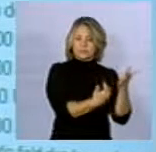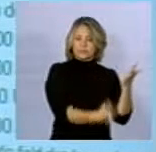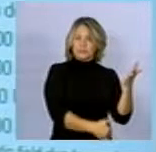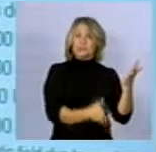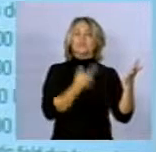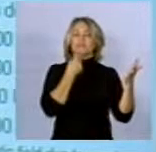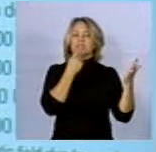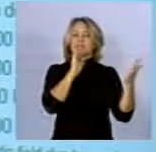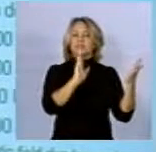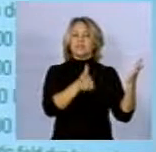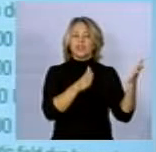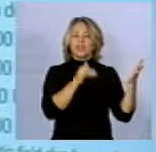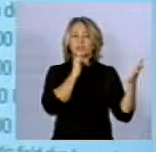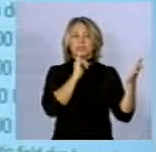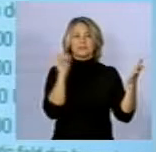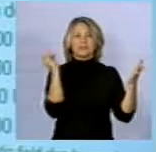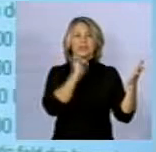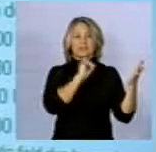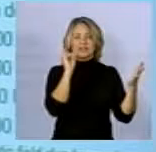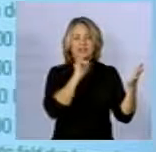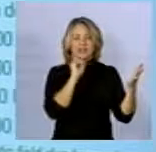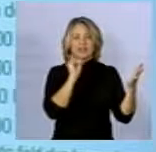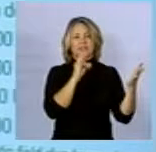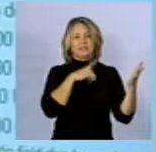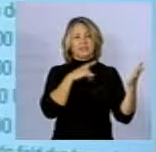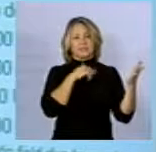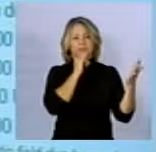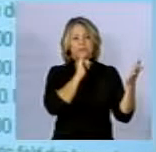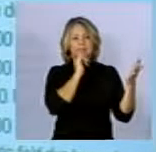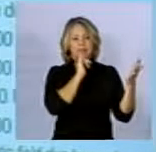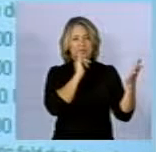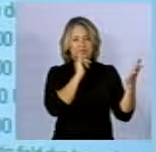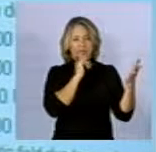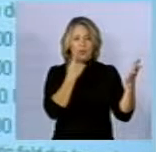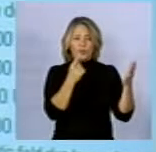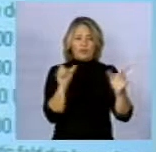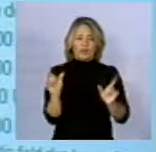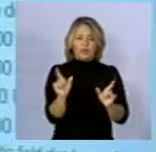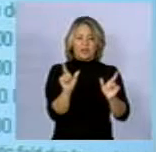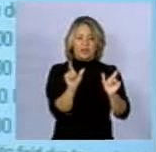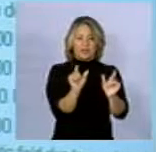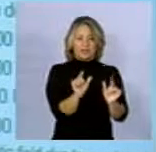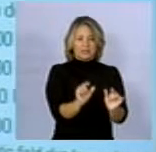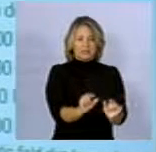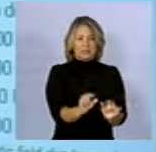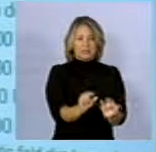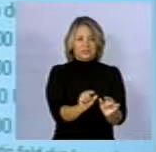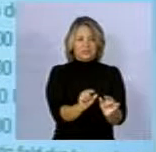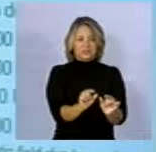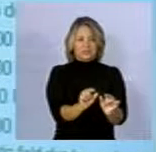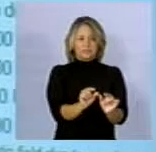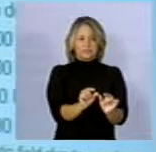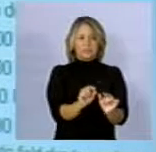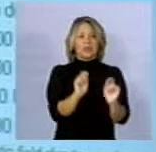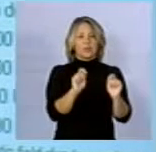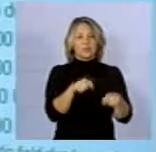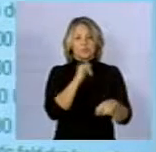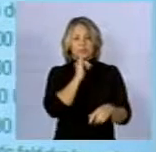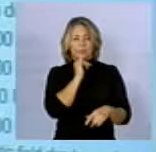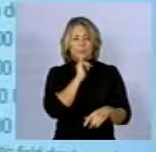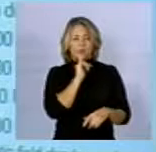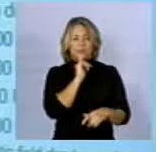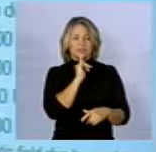mencionei. Na Itália, estimamos que uma redução, por exemplo,